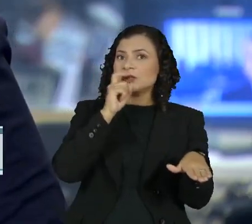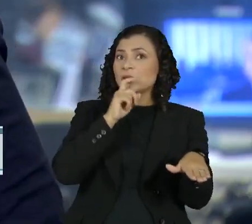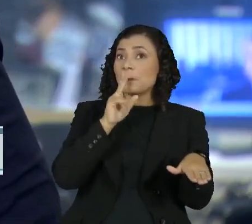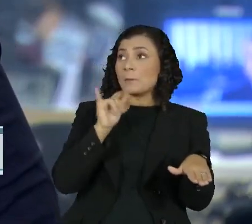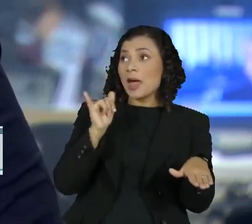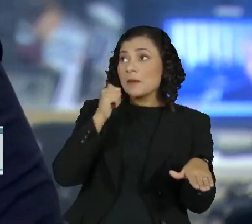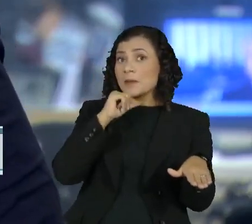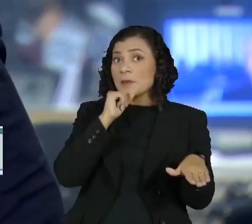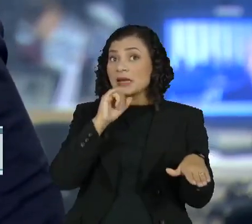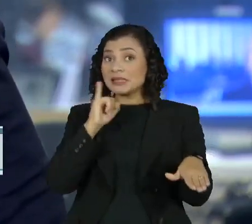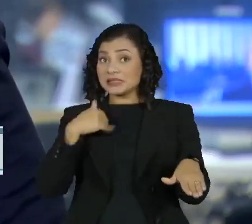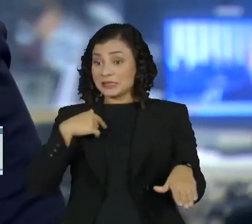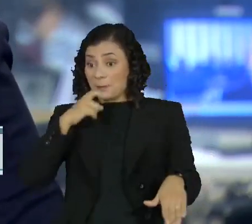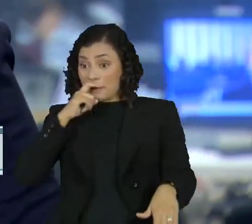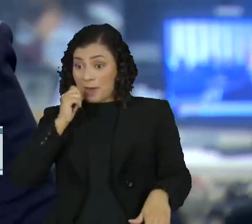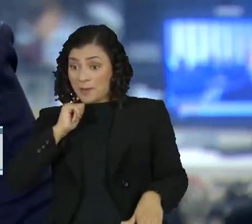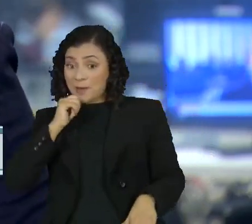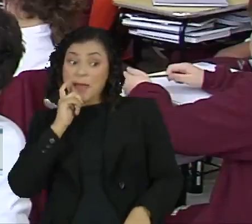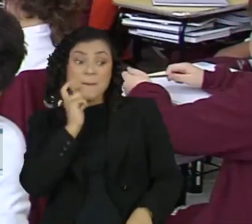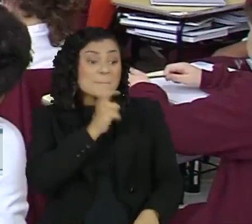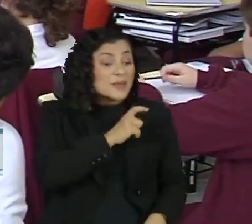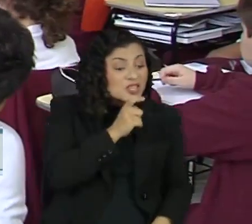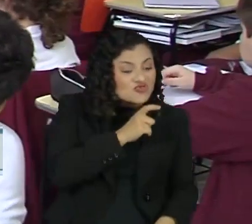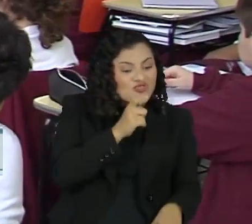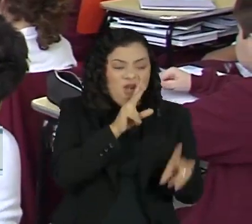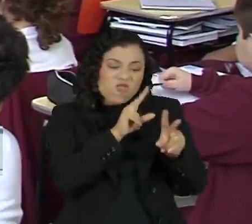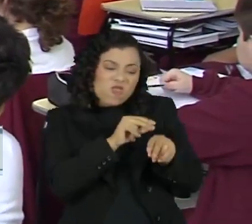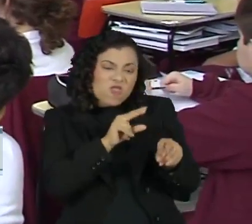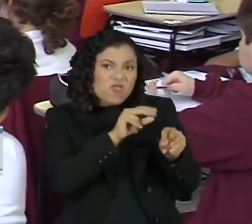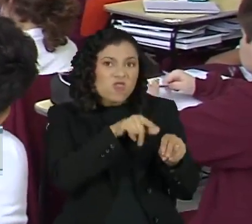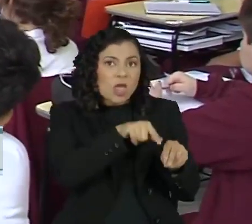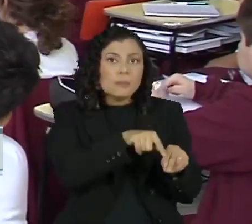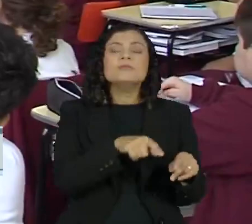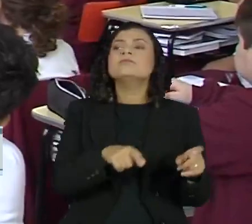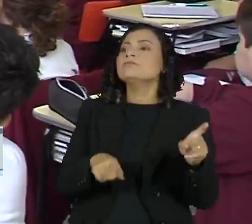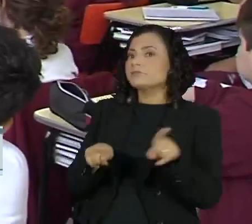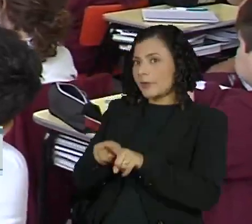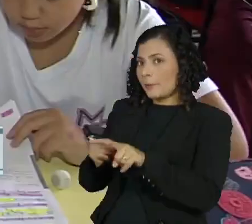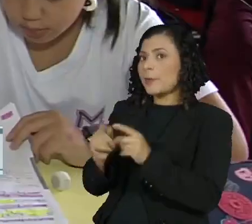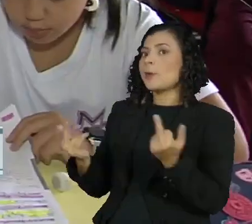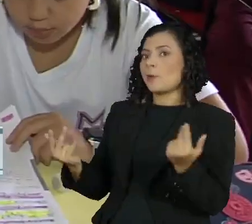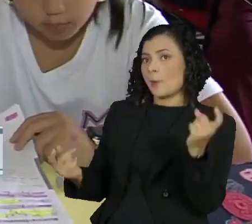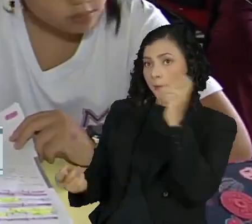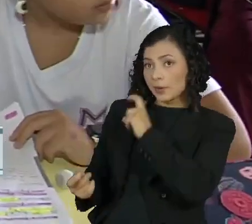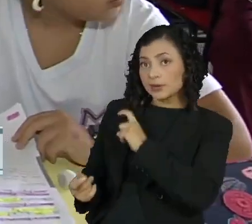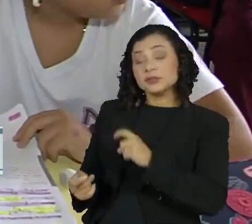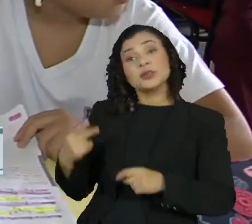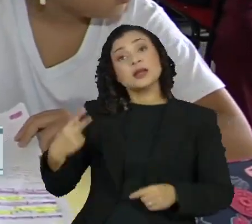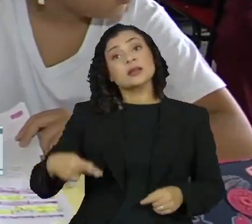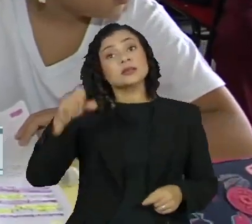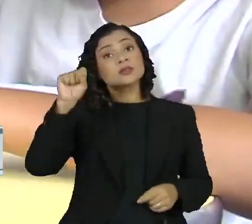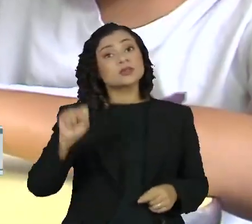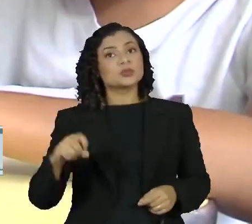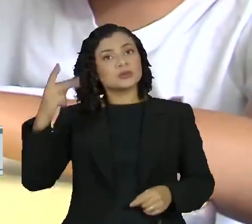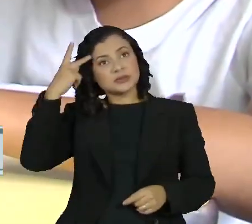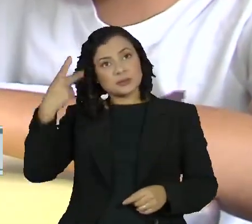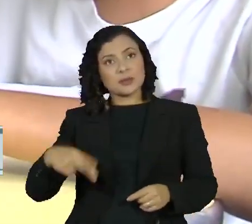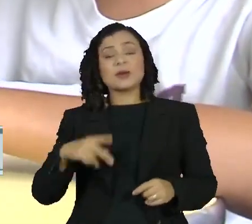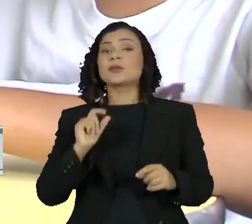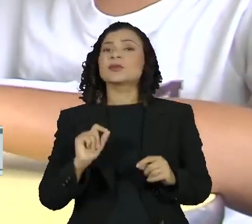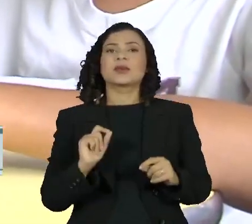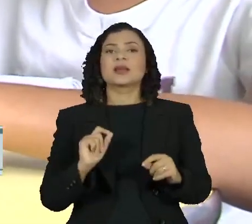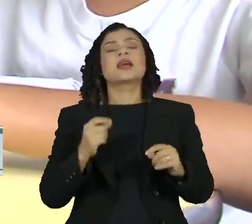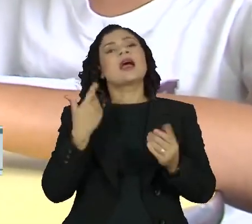se eles mentem para elas. Nesta escola na Zona Sul de São Paulo, as crianças aprendem a ler,